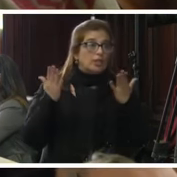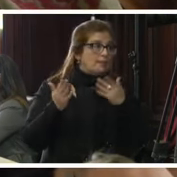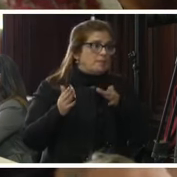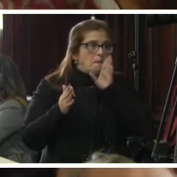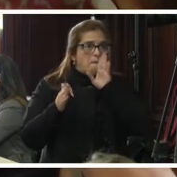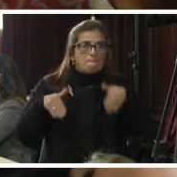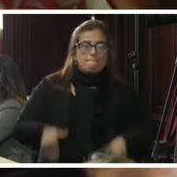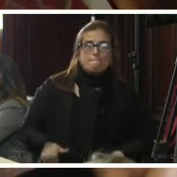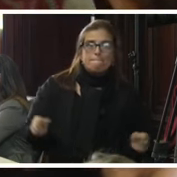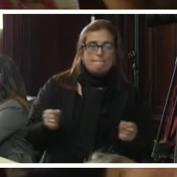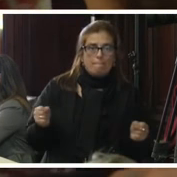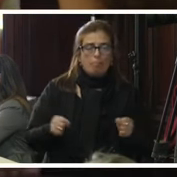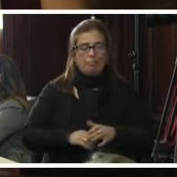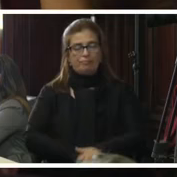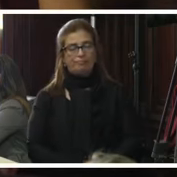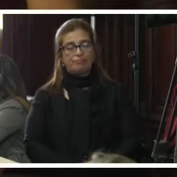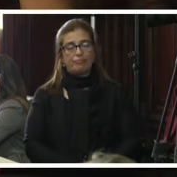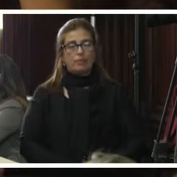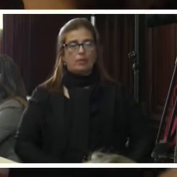paralisadas.